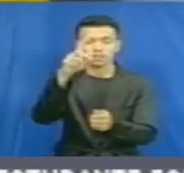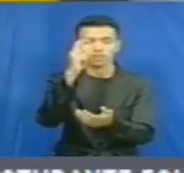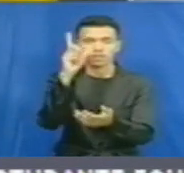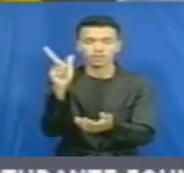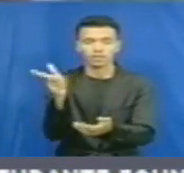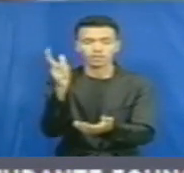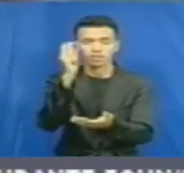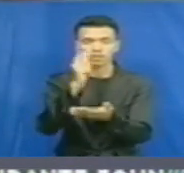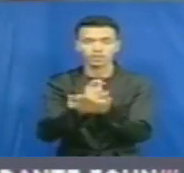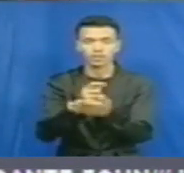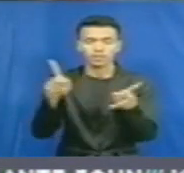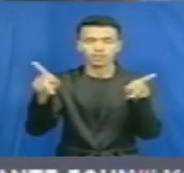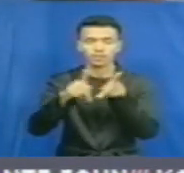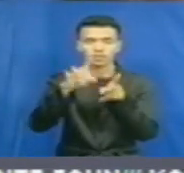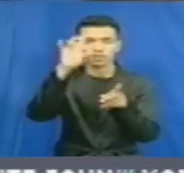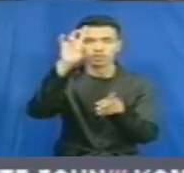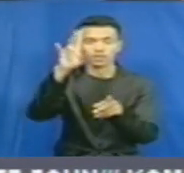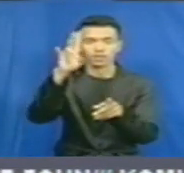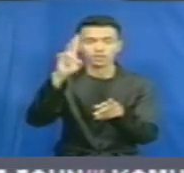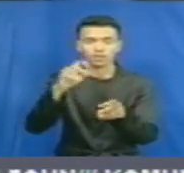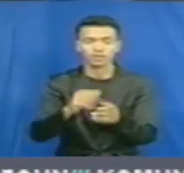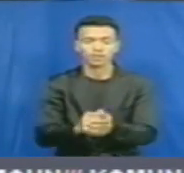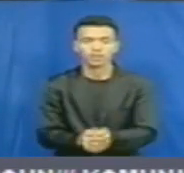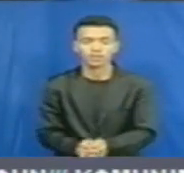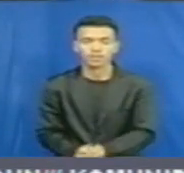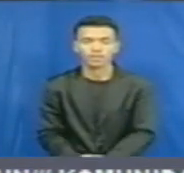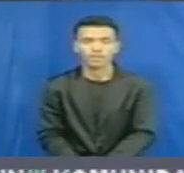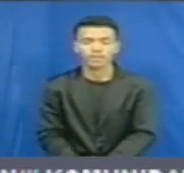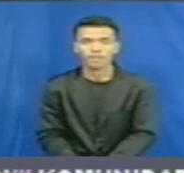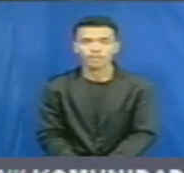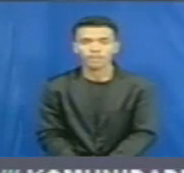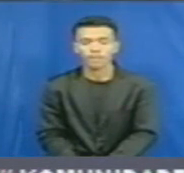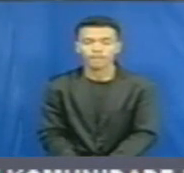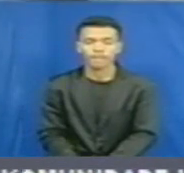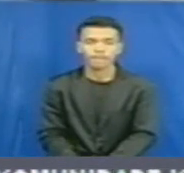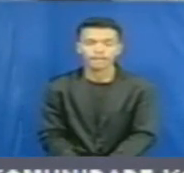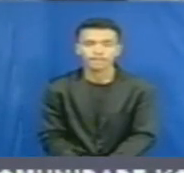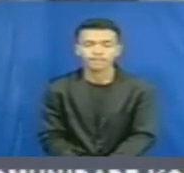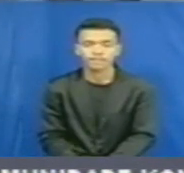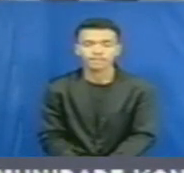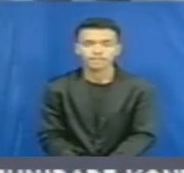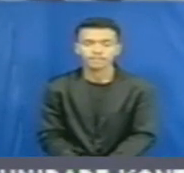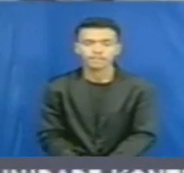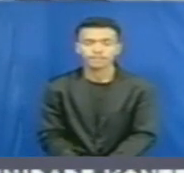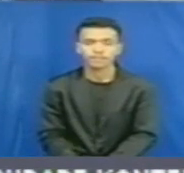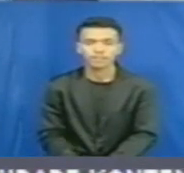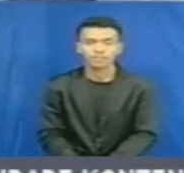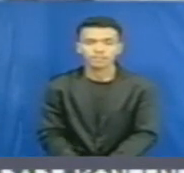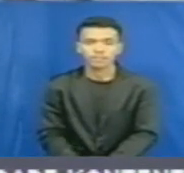posto administrativo rito macanesan. Suai fato lule, foren fato minha macuatar, tilumar